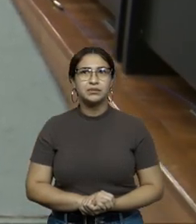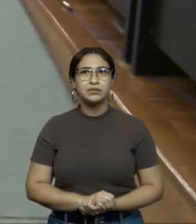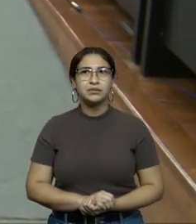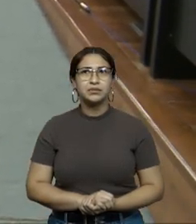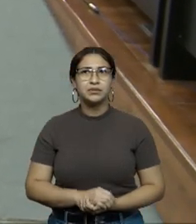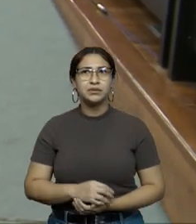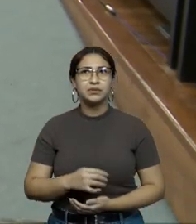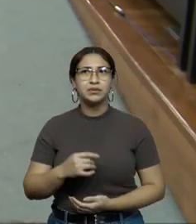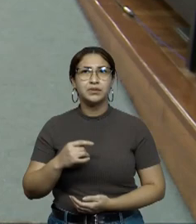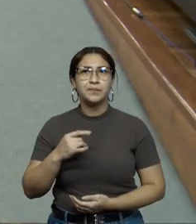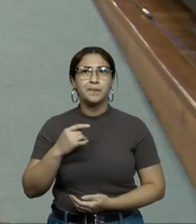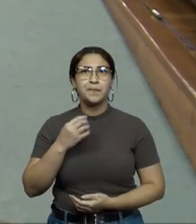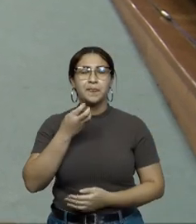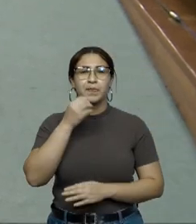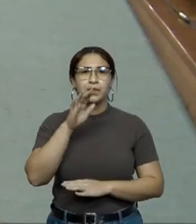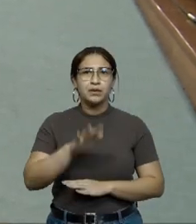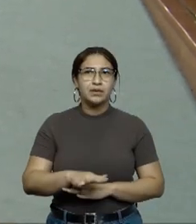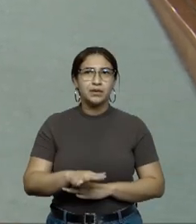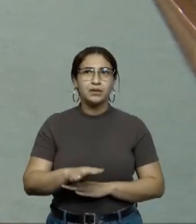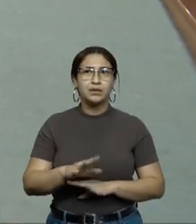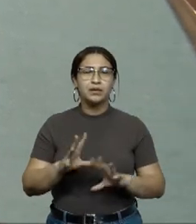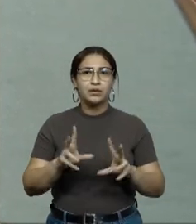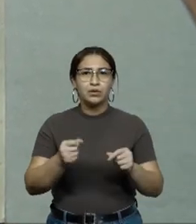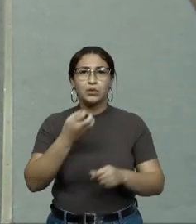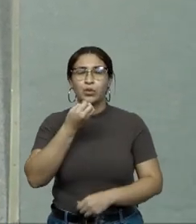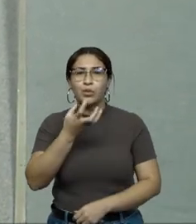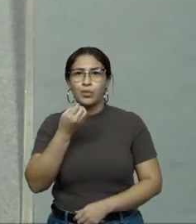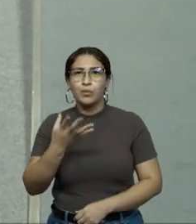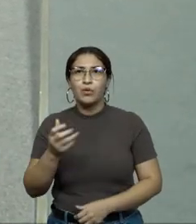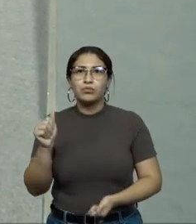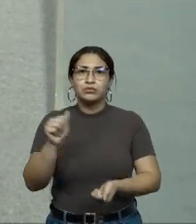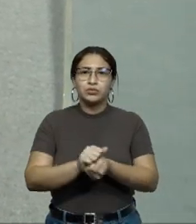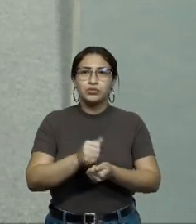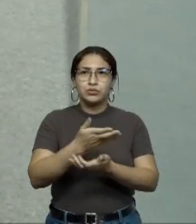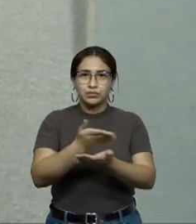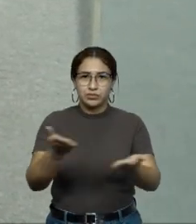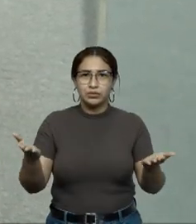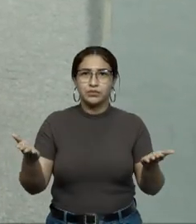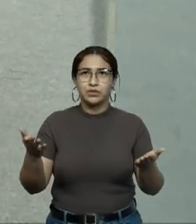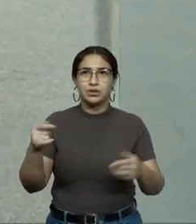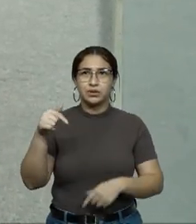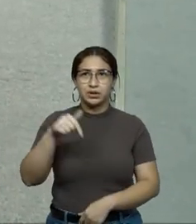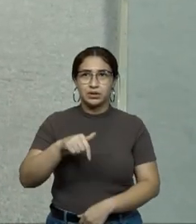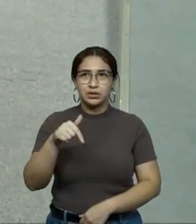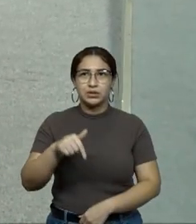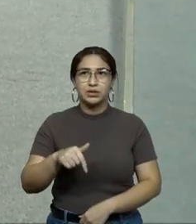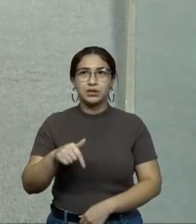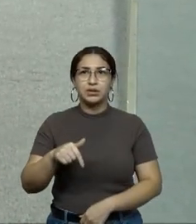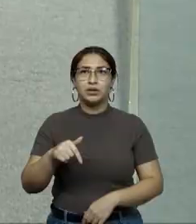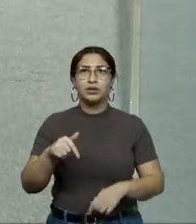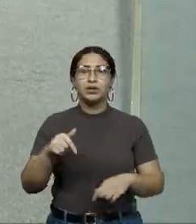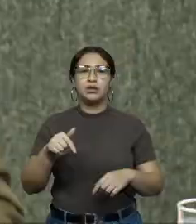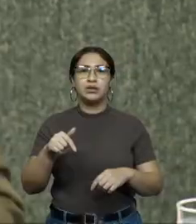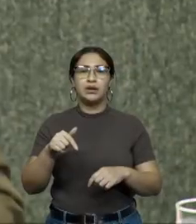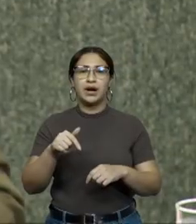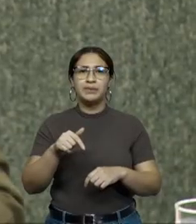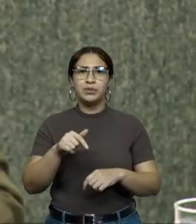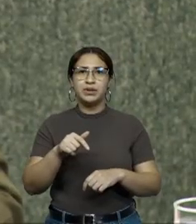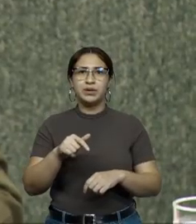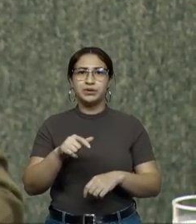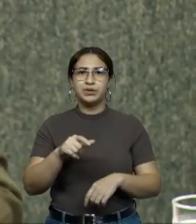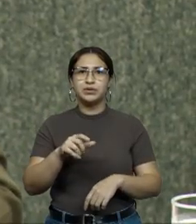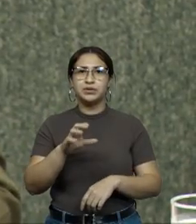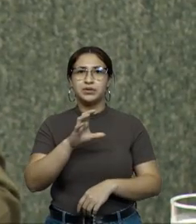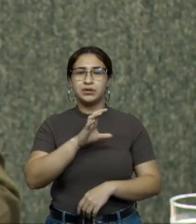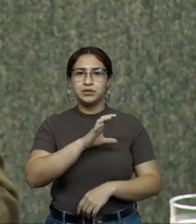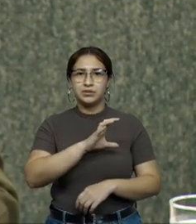alegria muito grande Tá com vocês aqui o à tarde também a todas as coordenadorias regionais